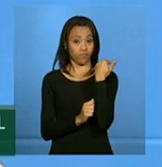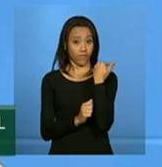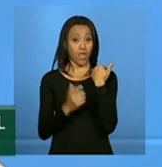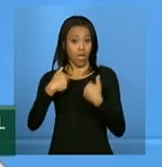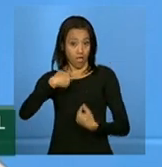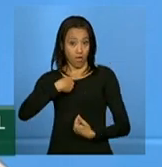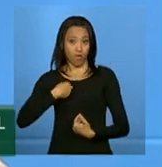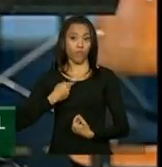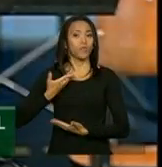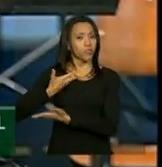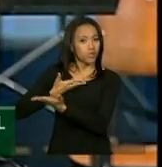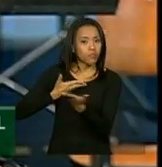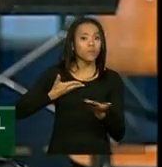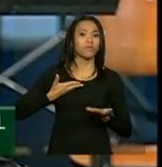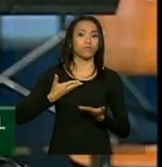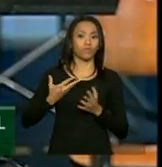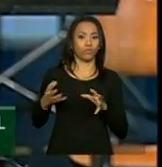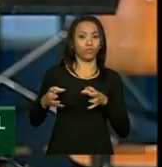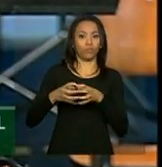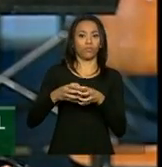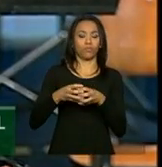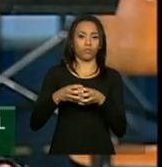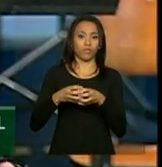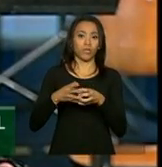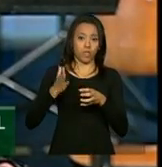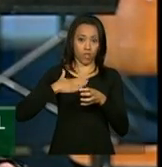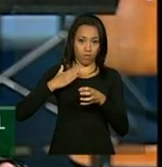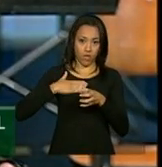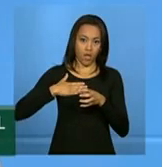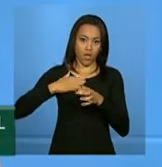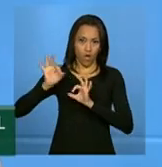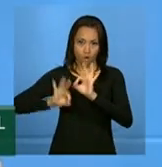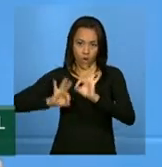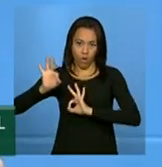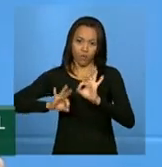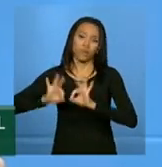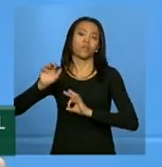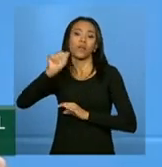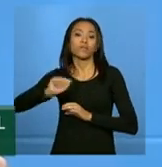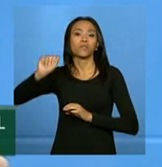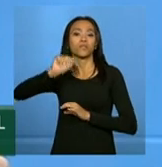meus colegas da minha organização indiana